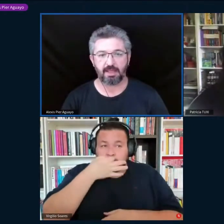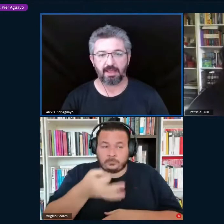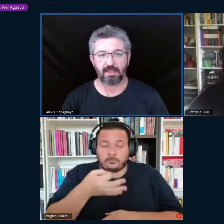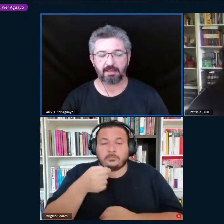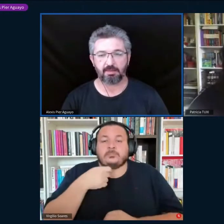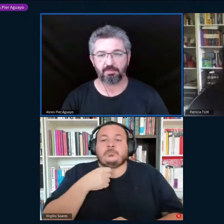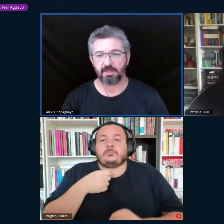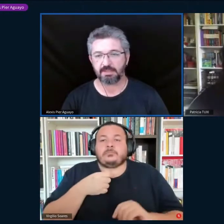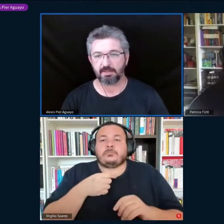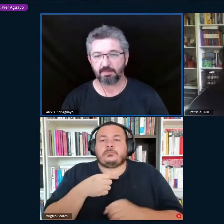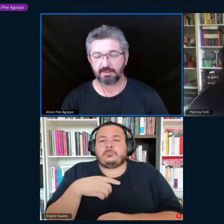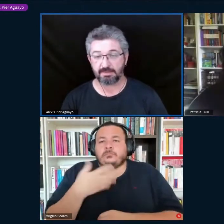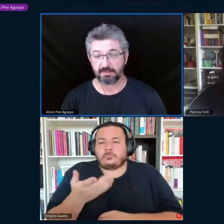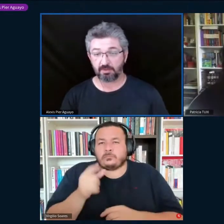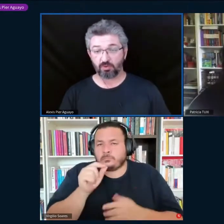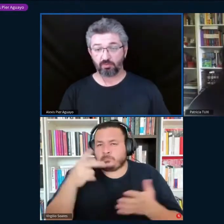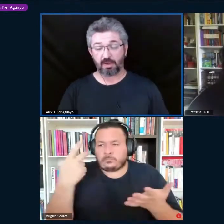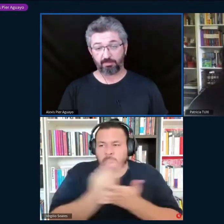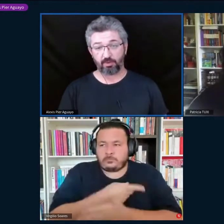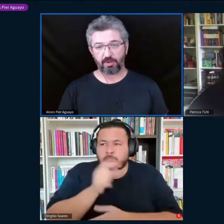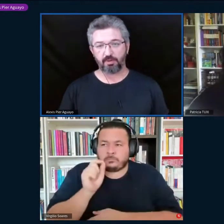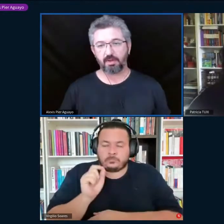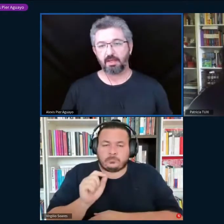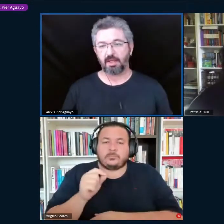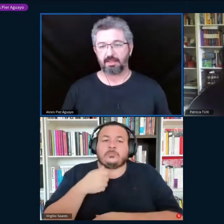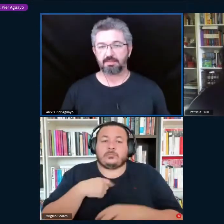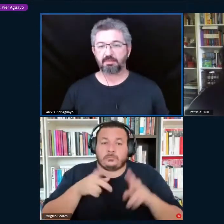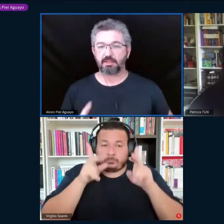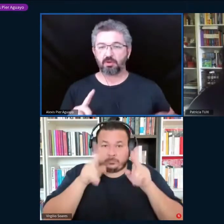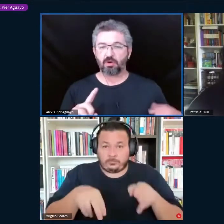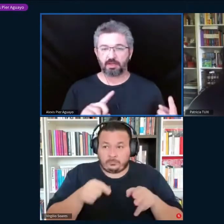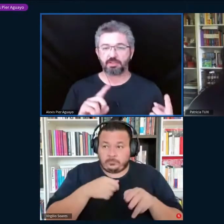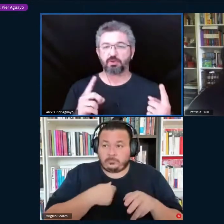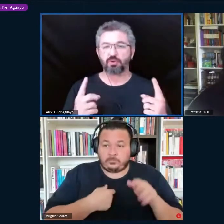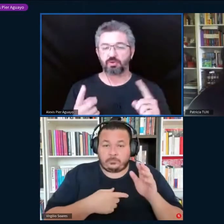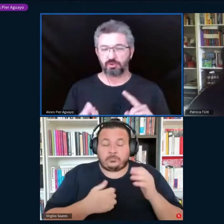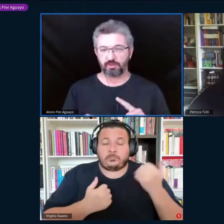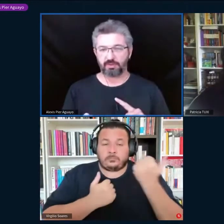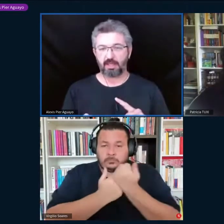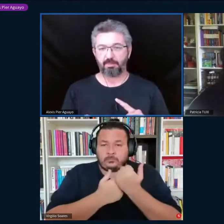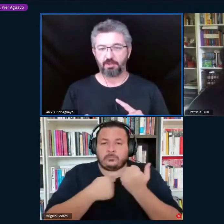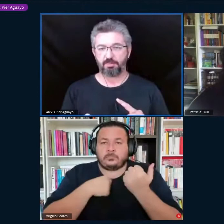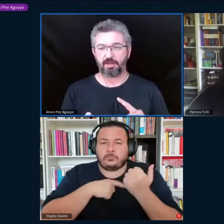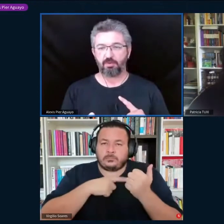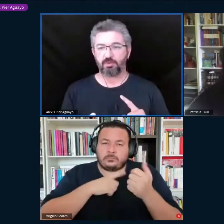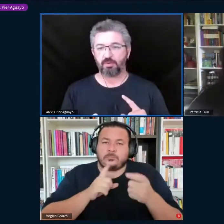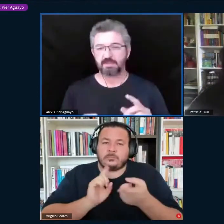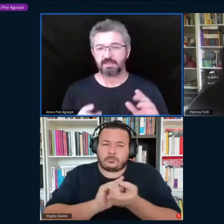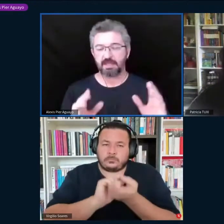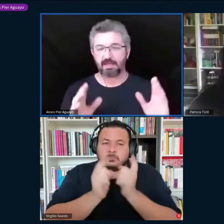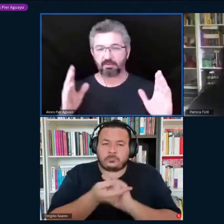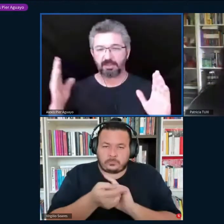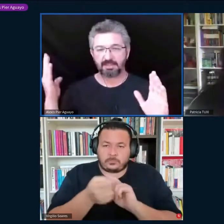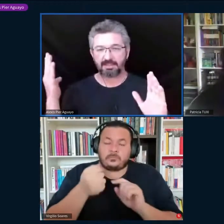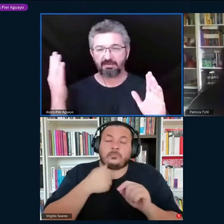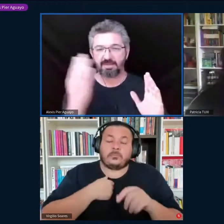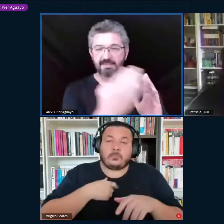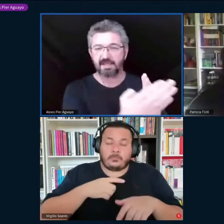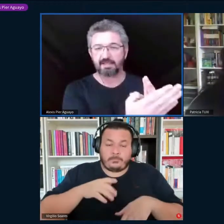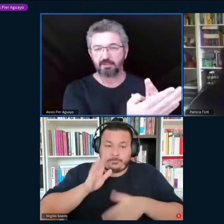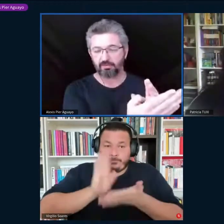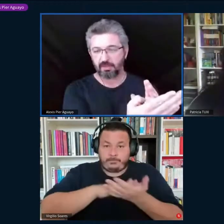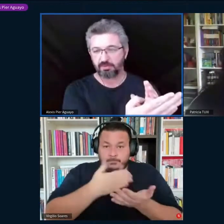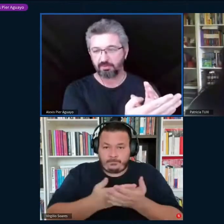acontece é que, por exemplo, assim como o apoio, a questão da troca de turno de um intérprete para outro, às vezes ela